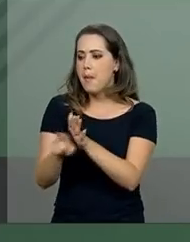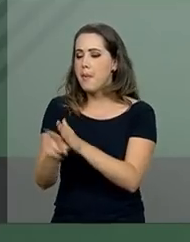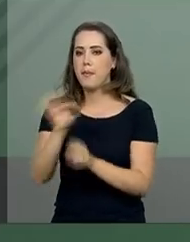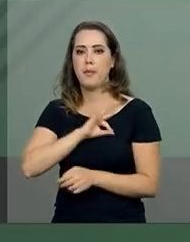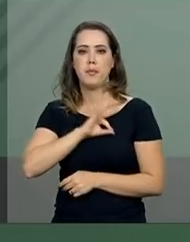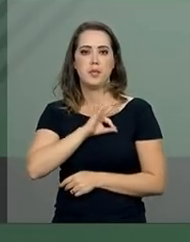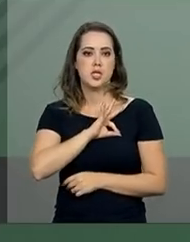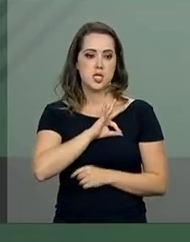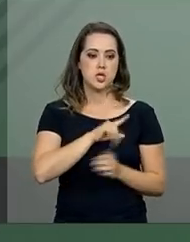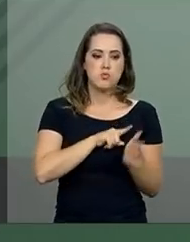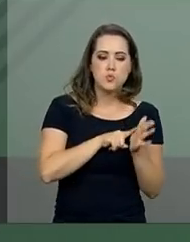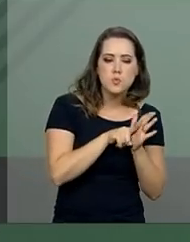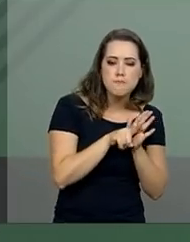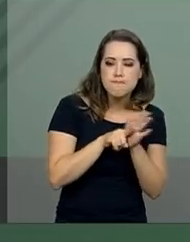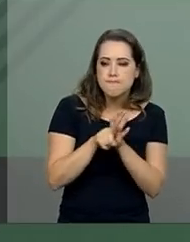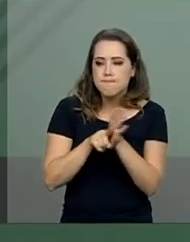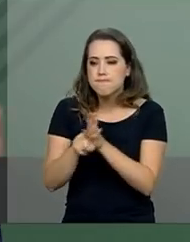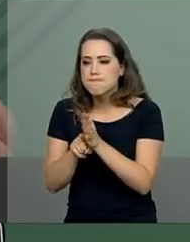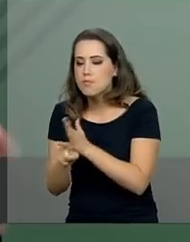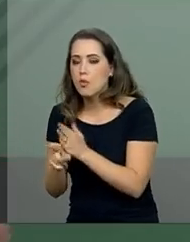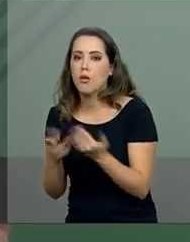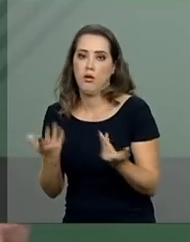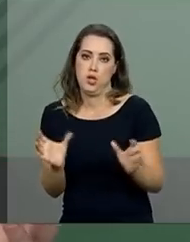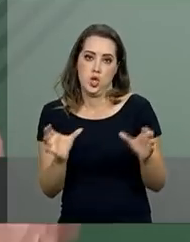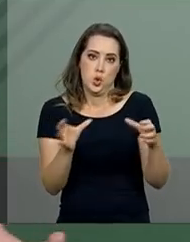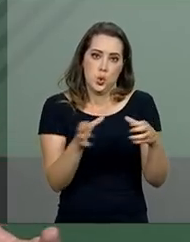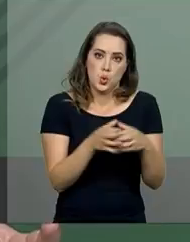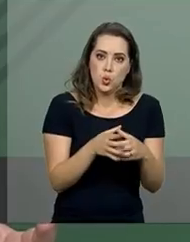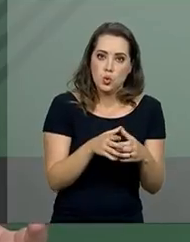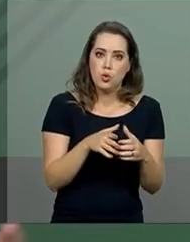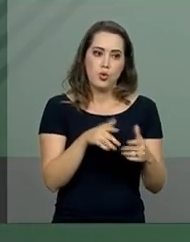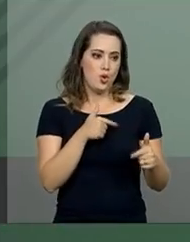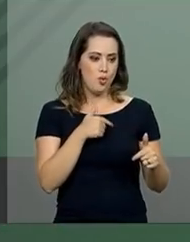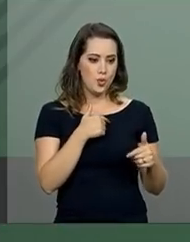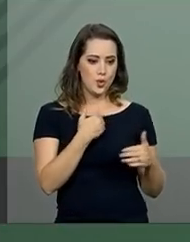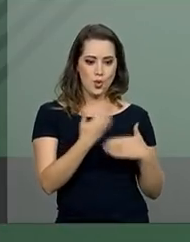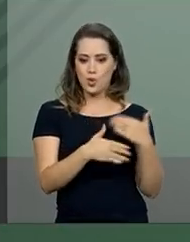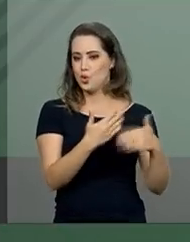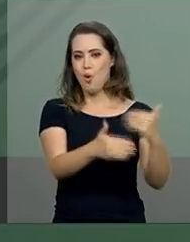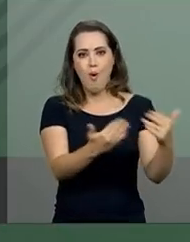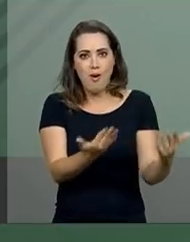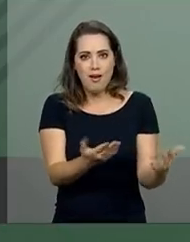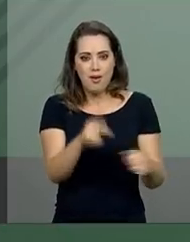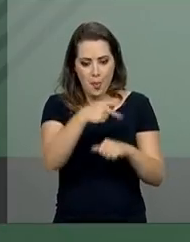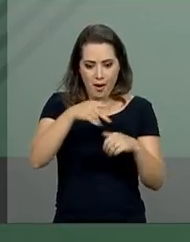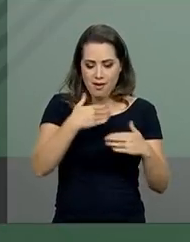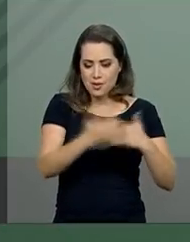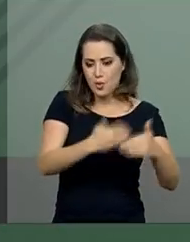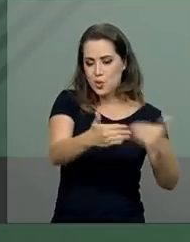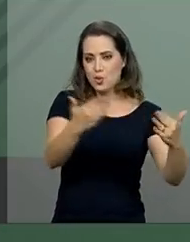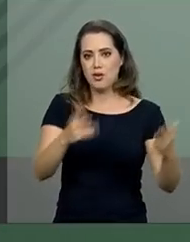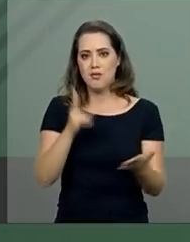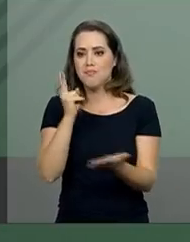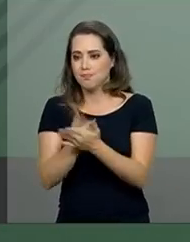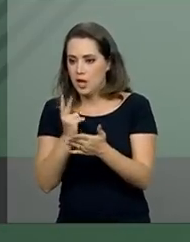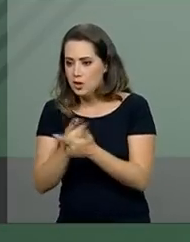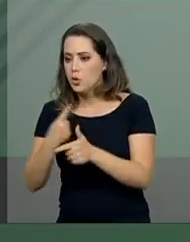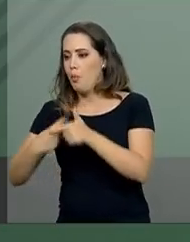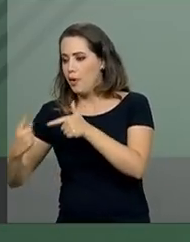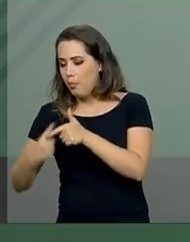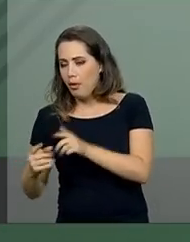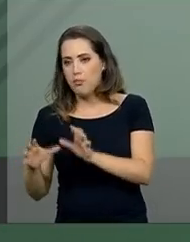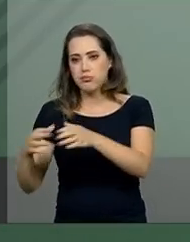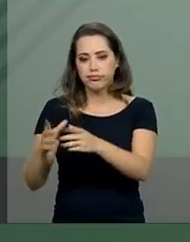e as instituições funcionando ou seja todas essas questões foram